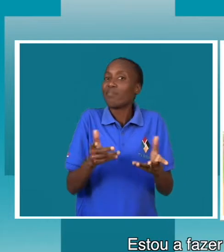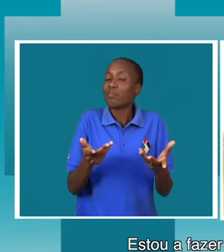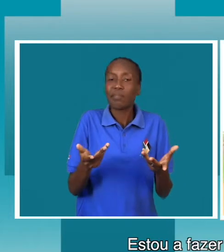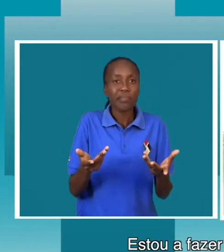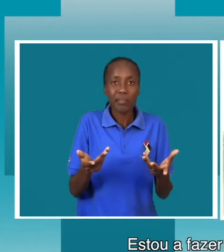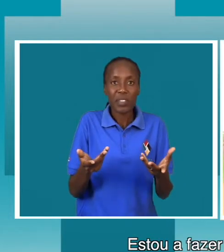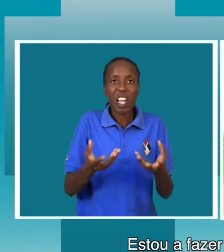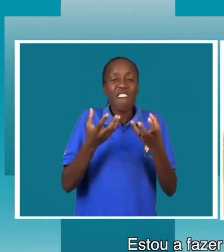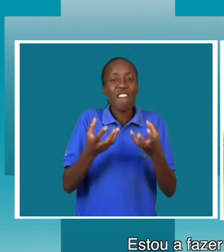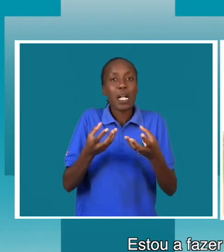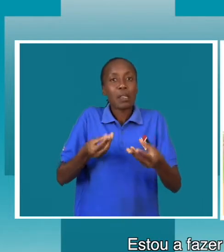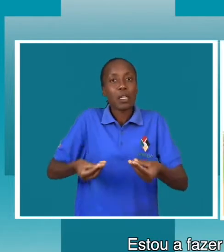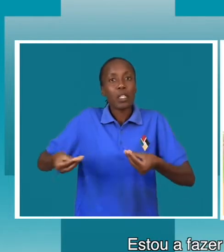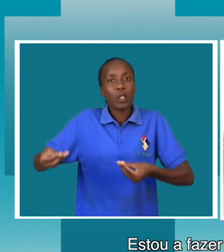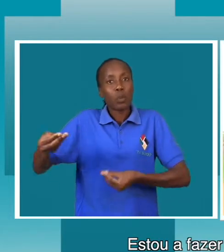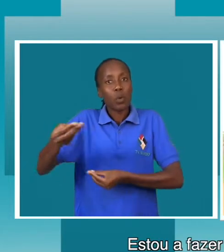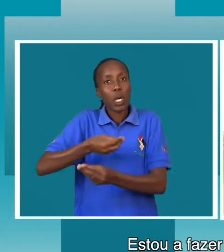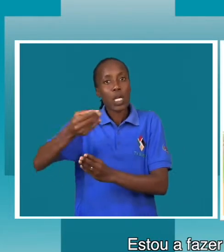apoios.